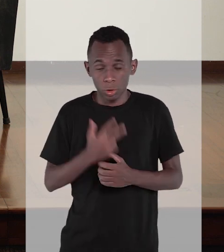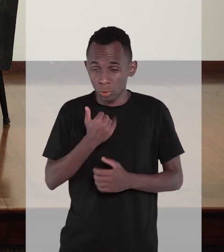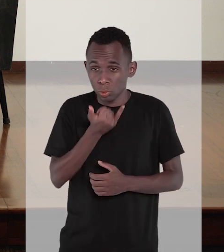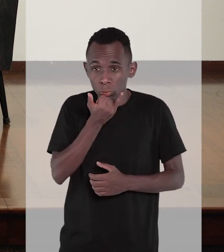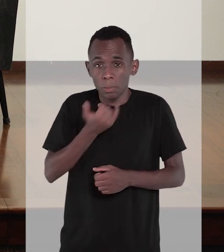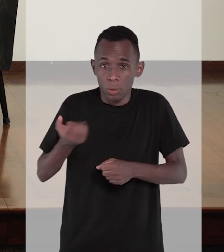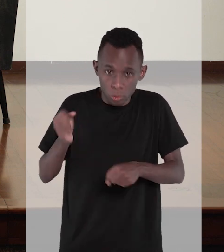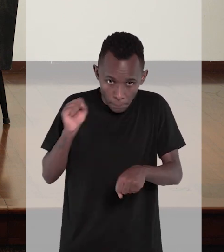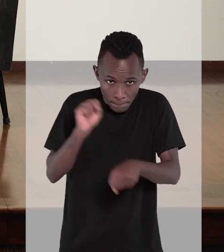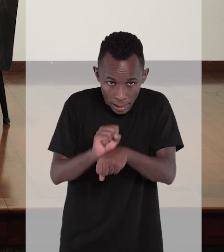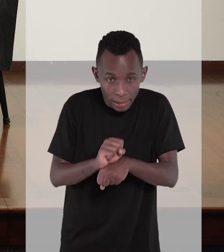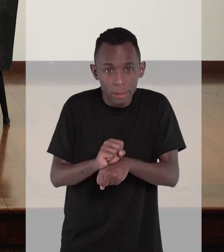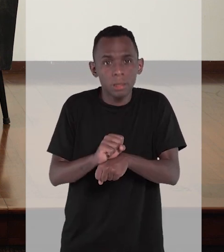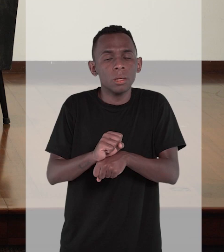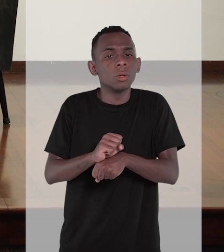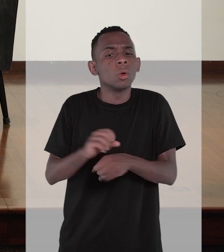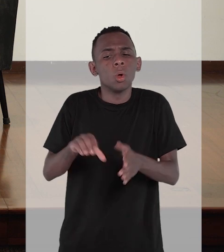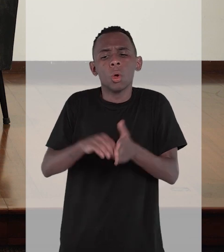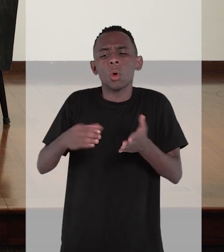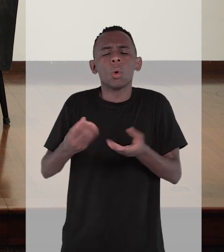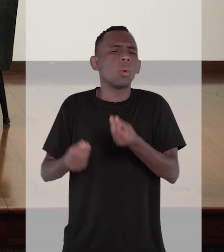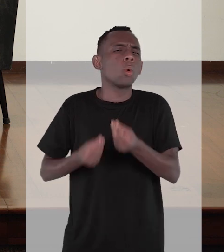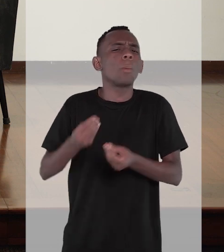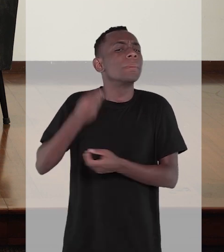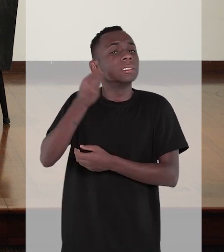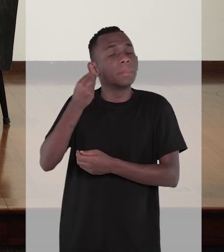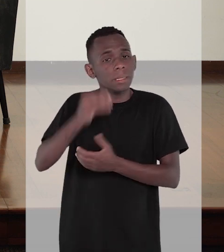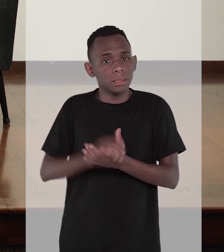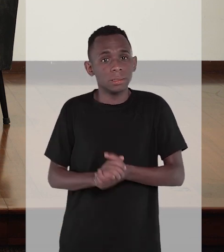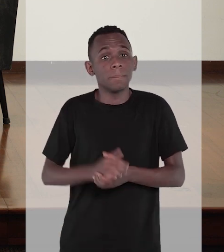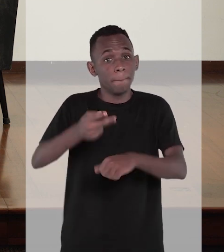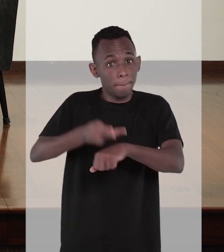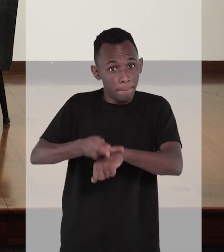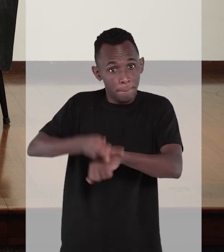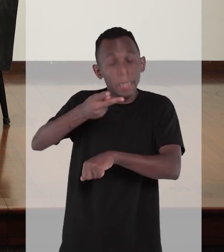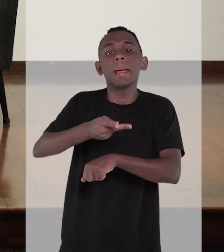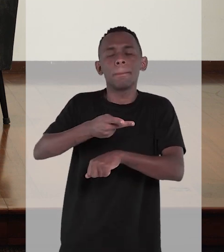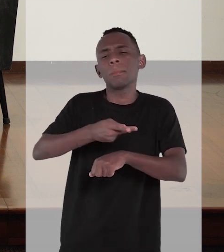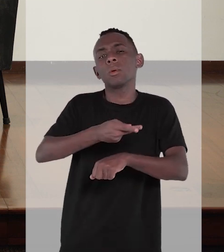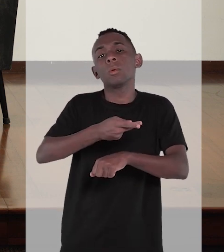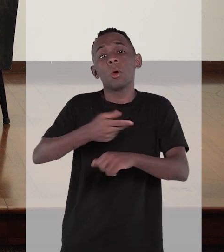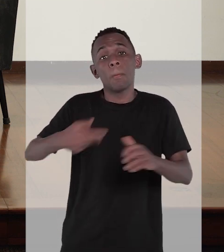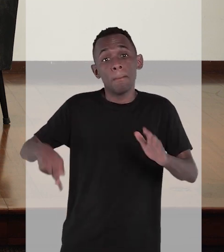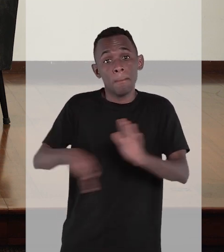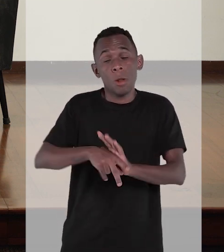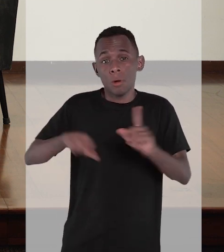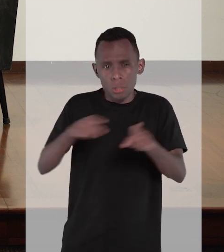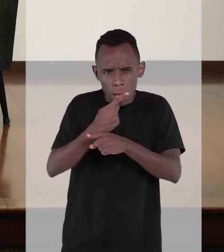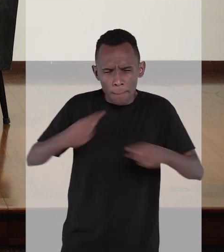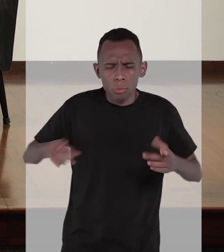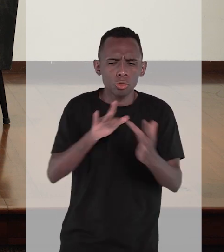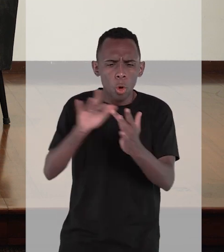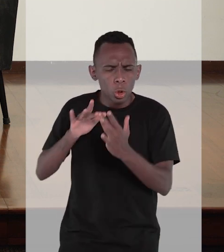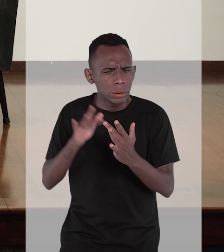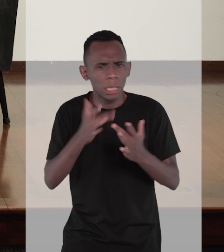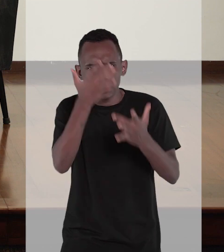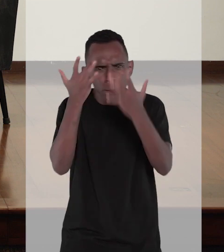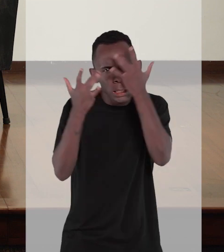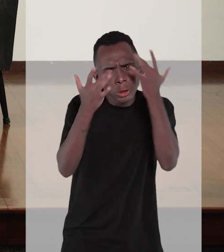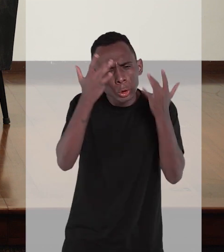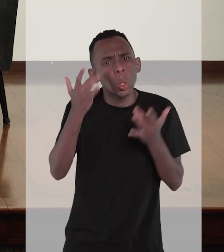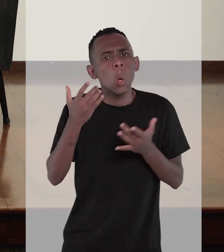Mas voltando, te interrompi com relação à crônica. Como é que foi essa experiência? Sim, aí, por causa do prêmio da música, eu acho que ali eu conheci muita